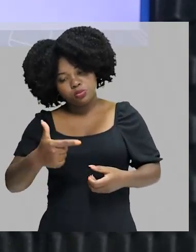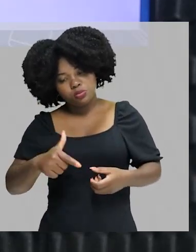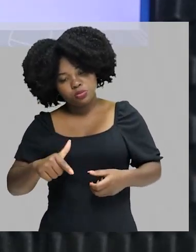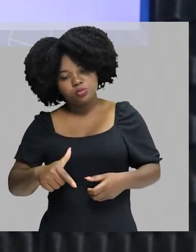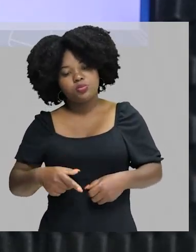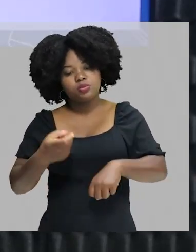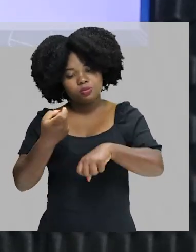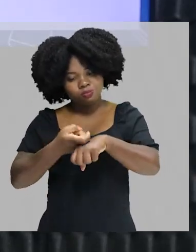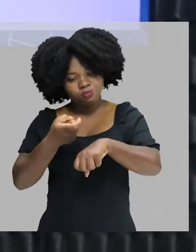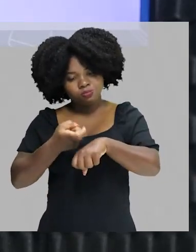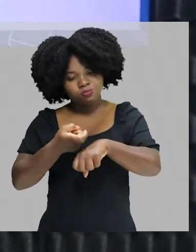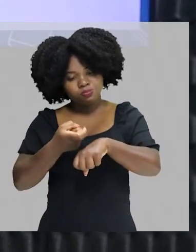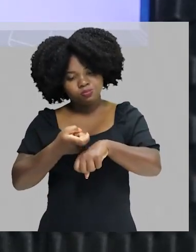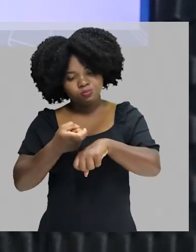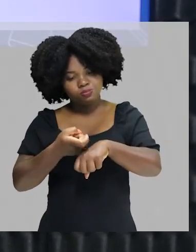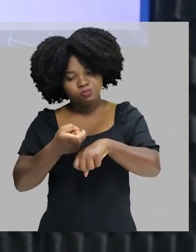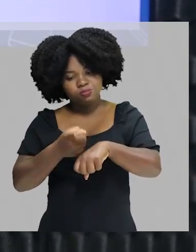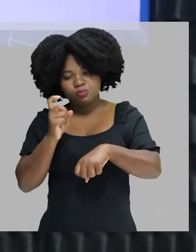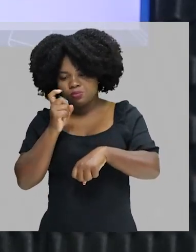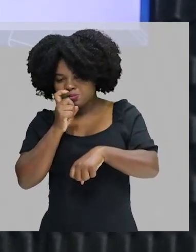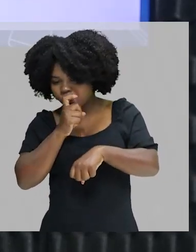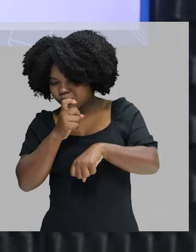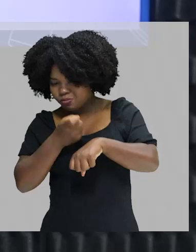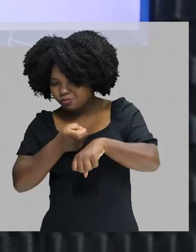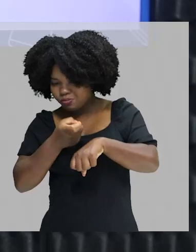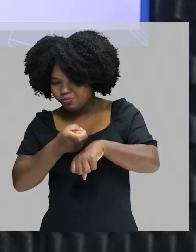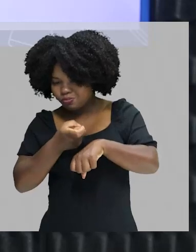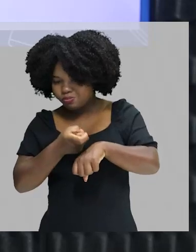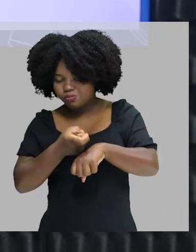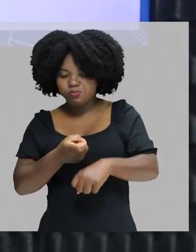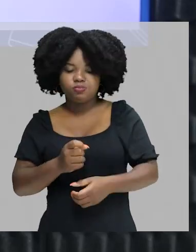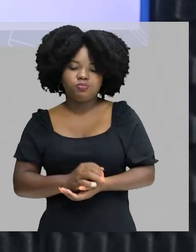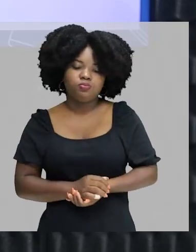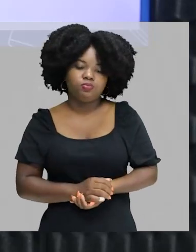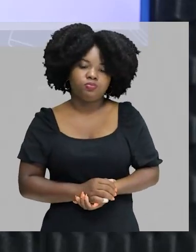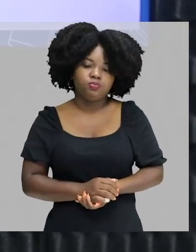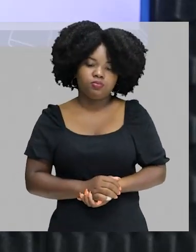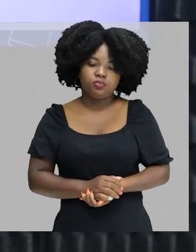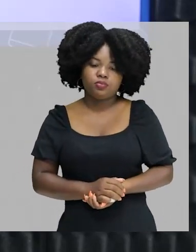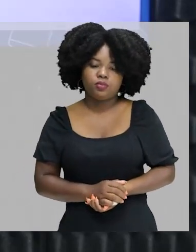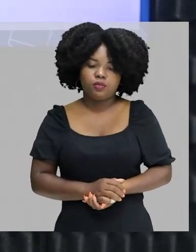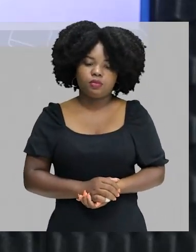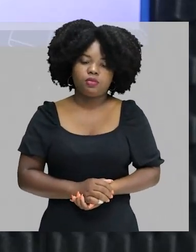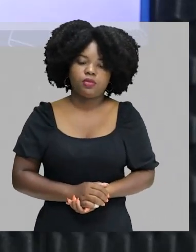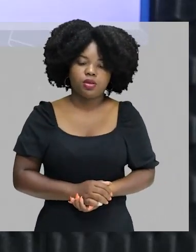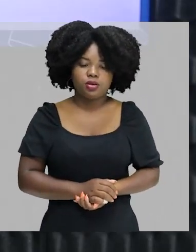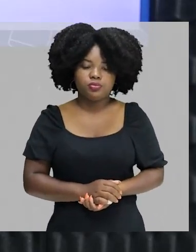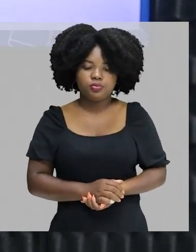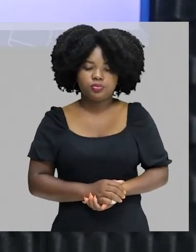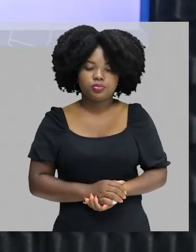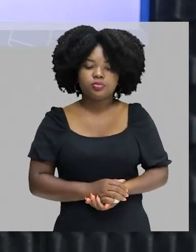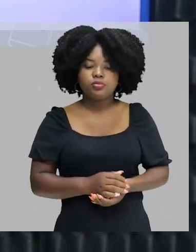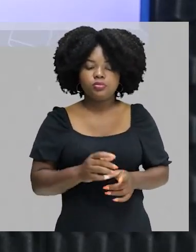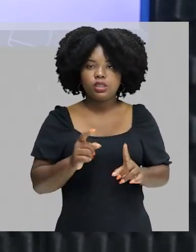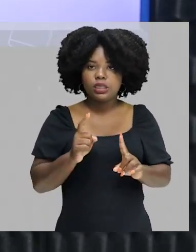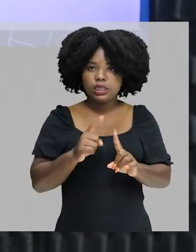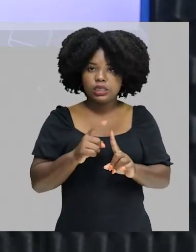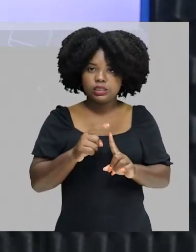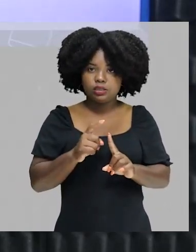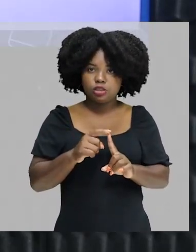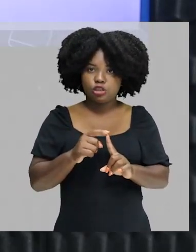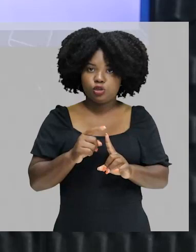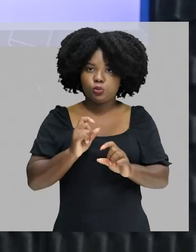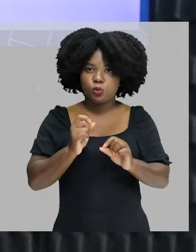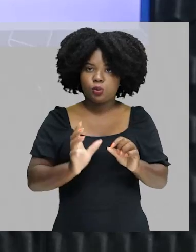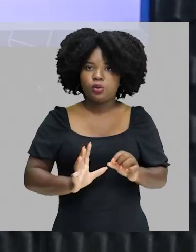moldagem, resfriar e vamos ter aquela peça de volta, certo? Então, esse tipo de